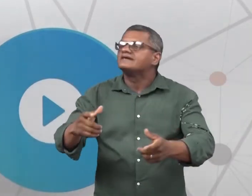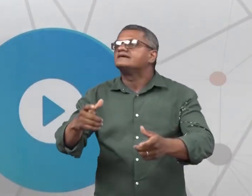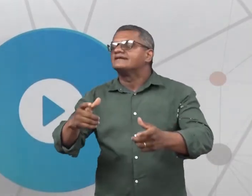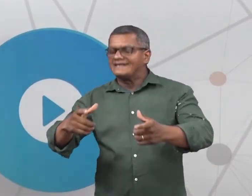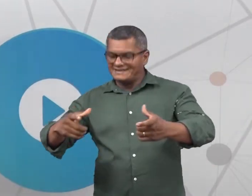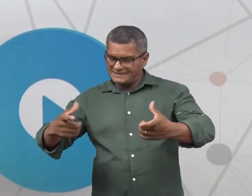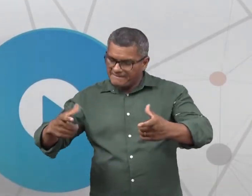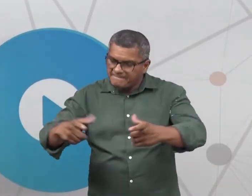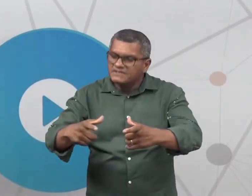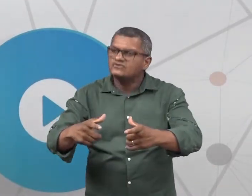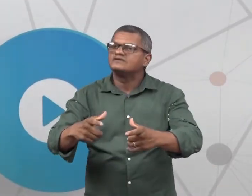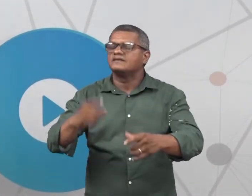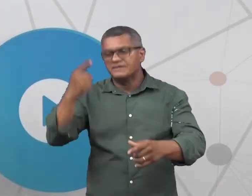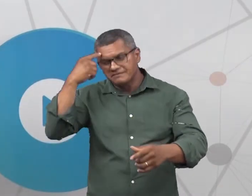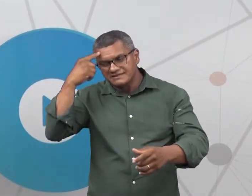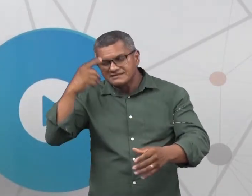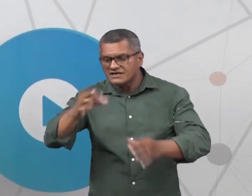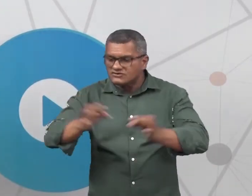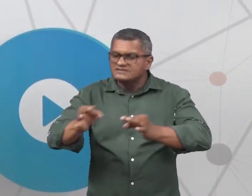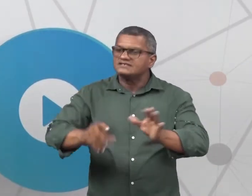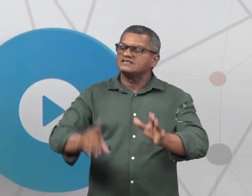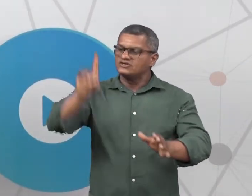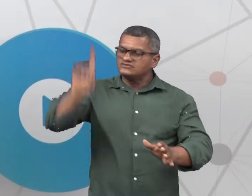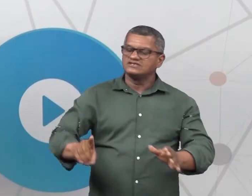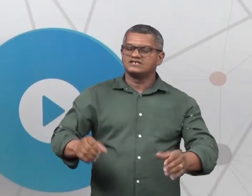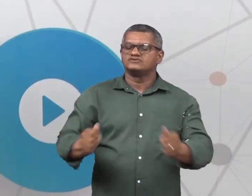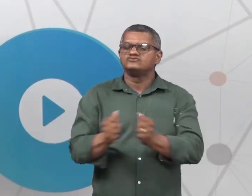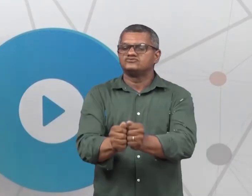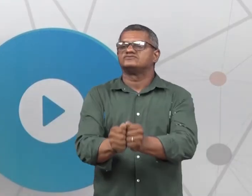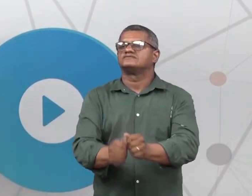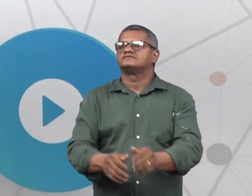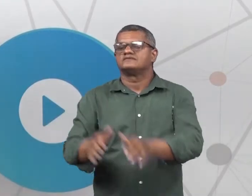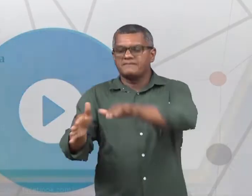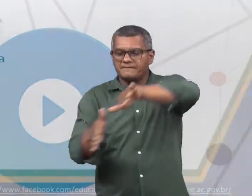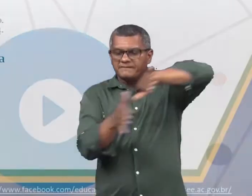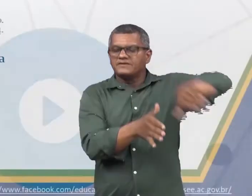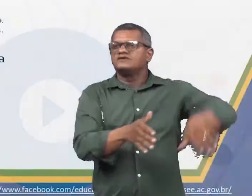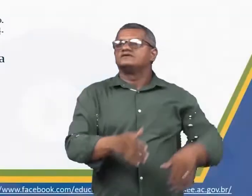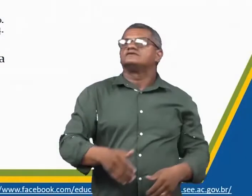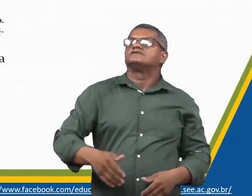essas minorias. Tudo bem? Então, vamos para a próxima.